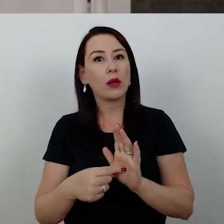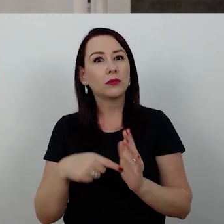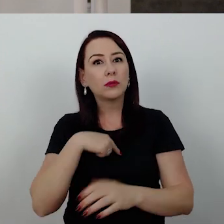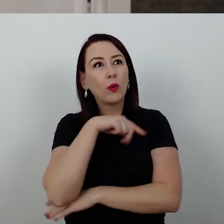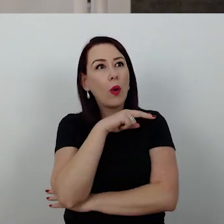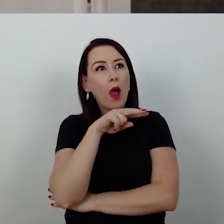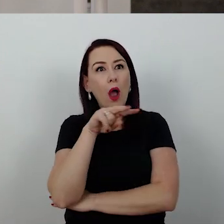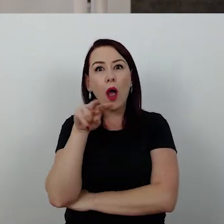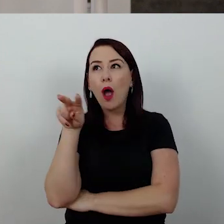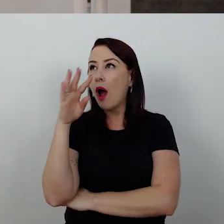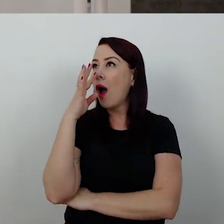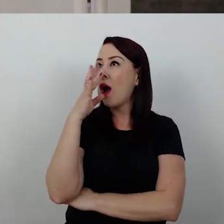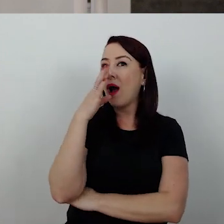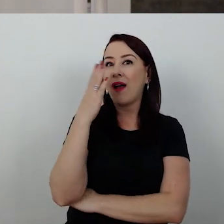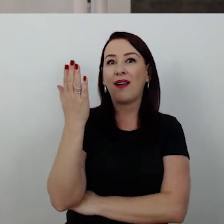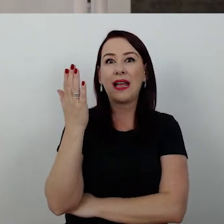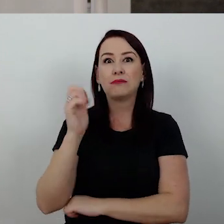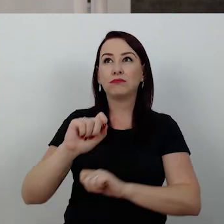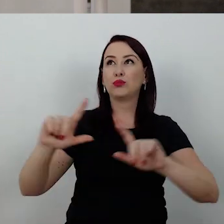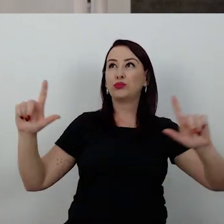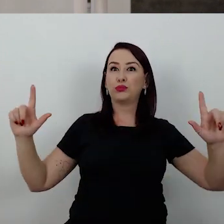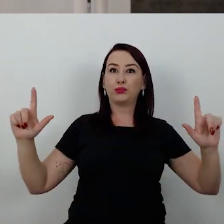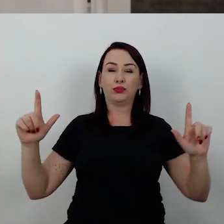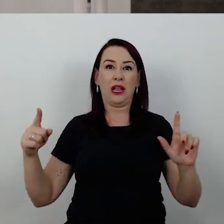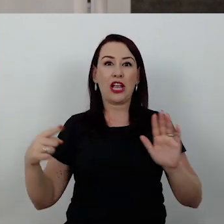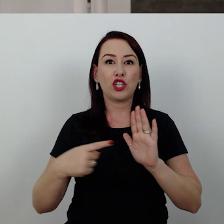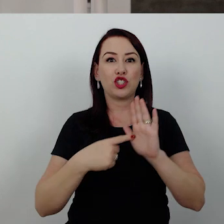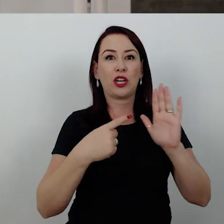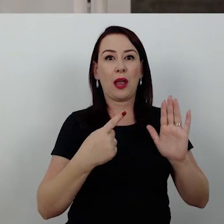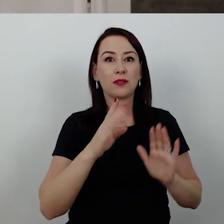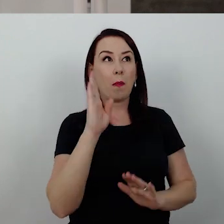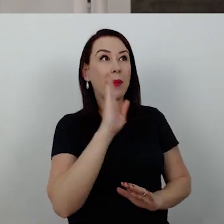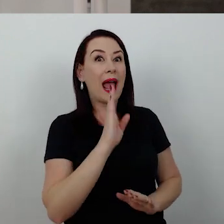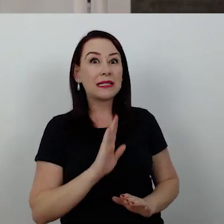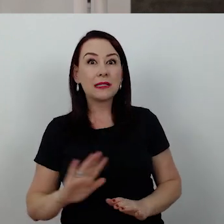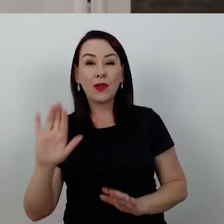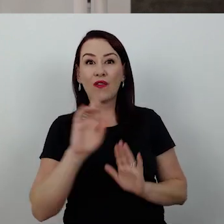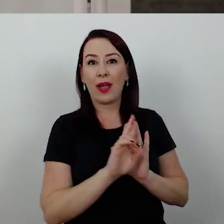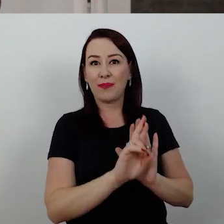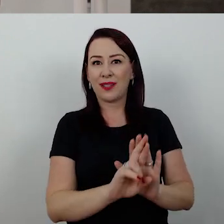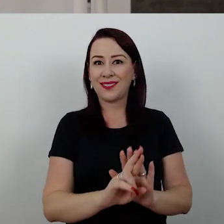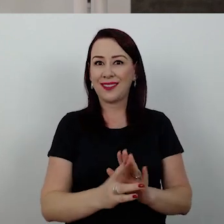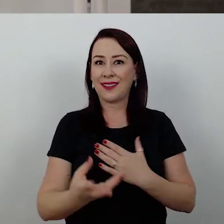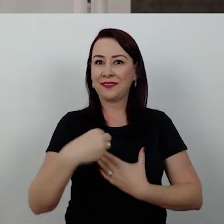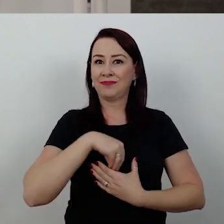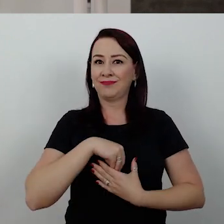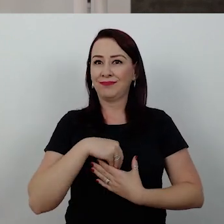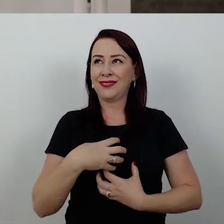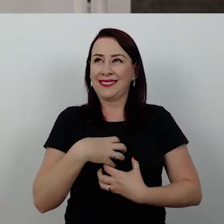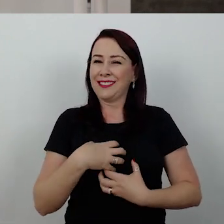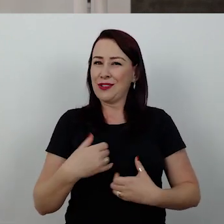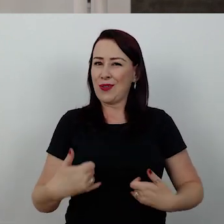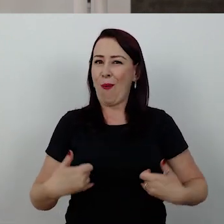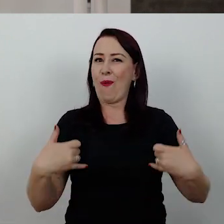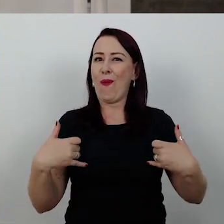quando você vê um filme desse na tela, no cinema, indicado a representar o Brasil no Oscar, dá um super orgulho, dá uma sensação